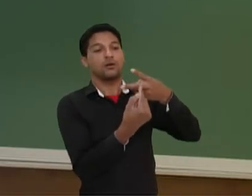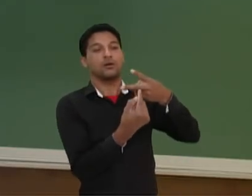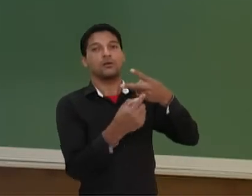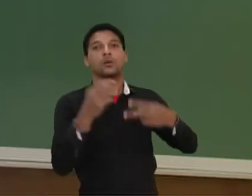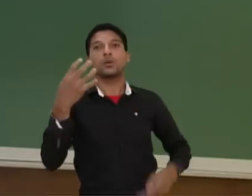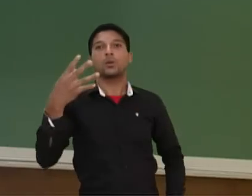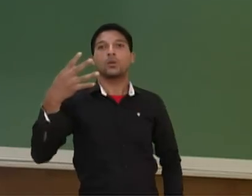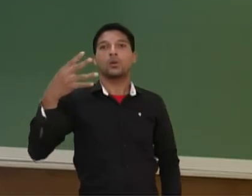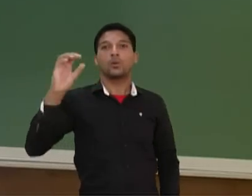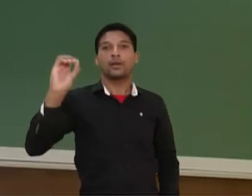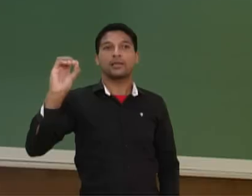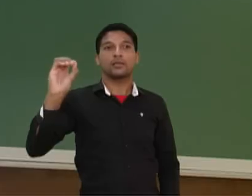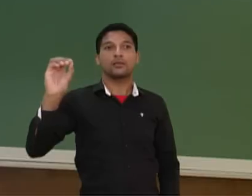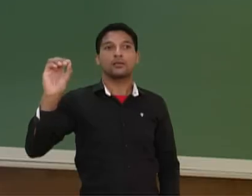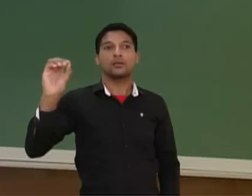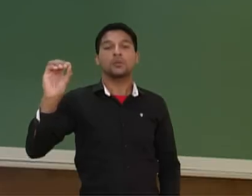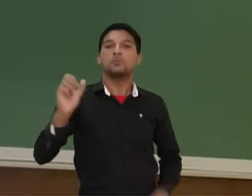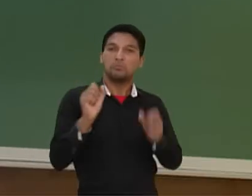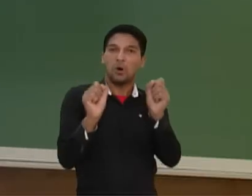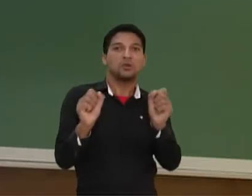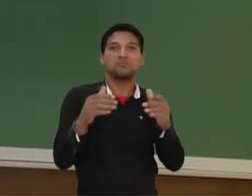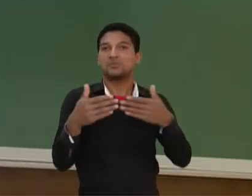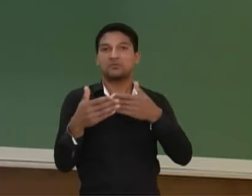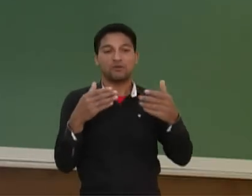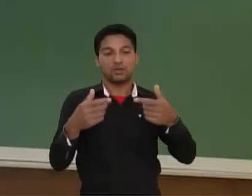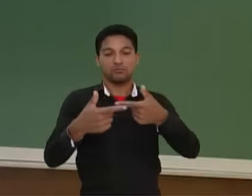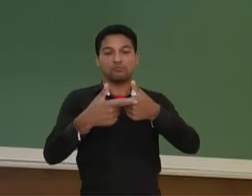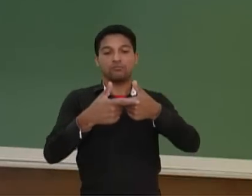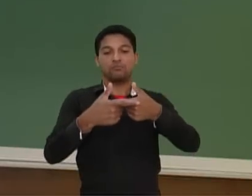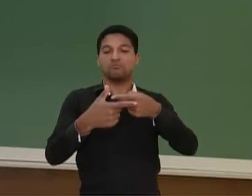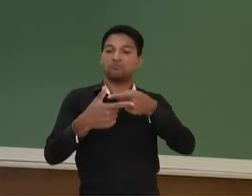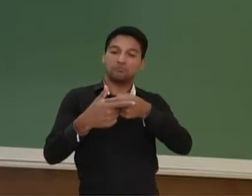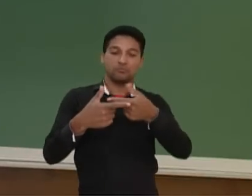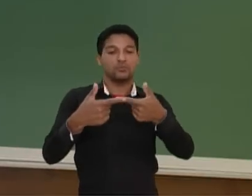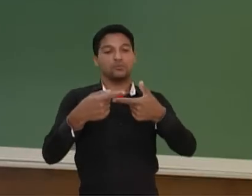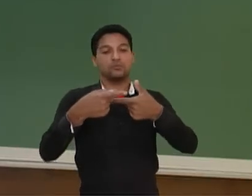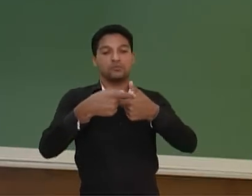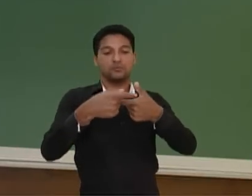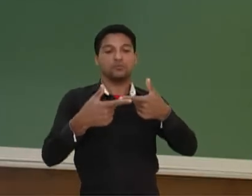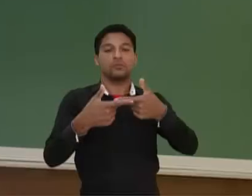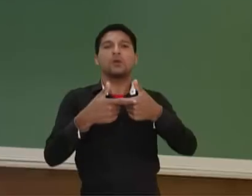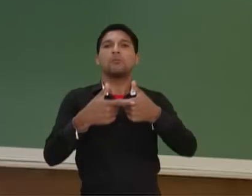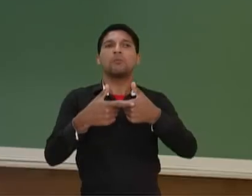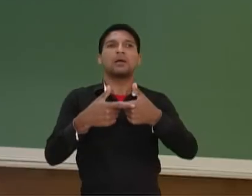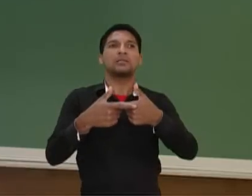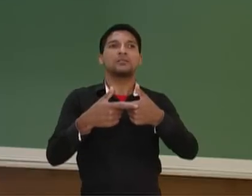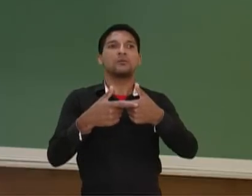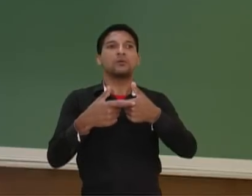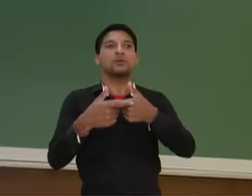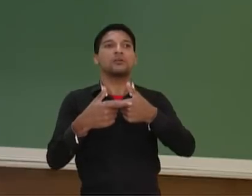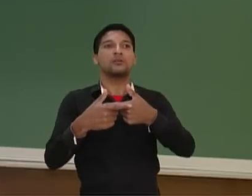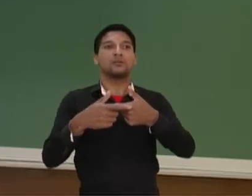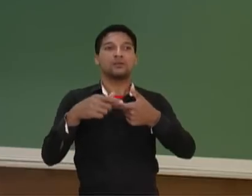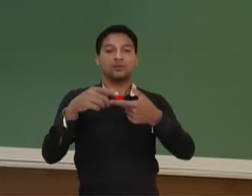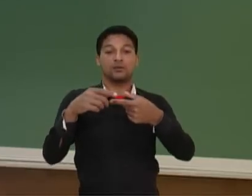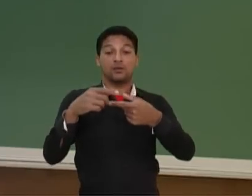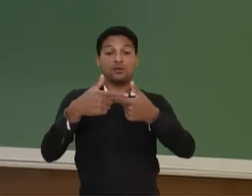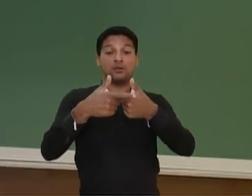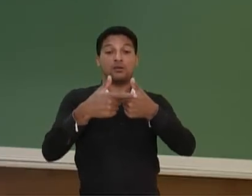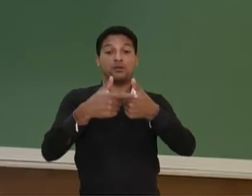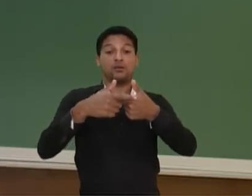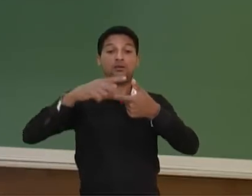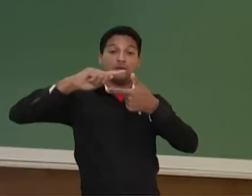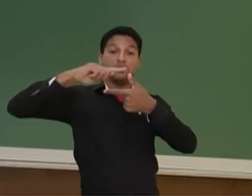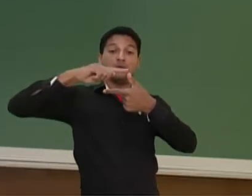esse, como poderia ser esse aqui, o ângulo B. Ah, professor, por que não podia ser o C e o D? Repare que o C e o D é maior que